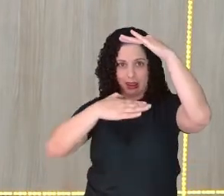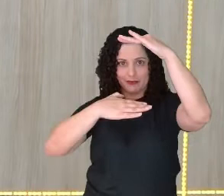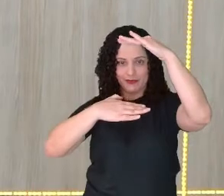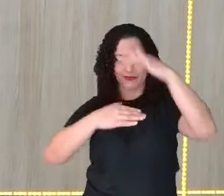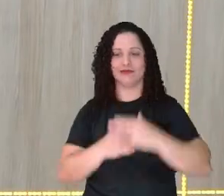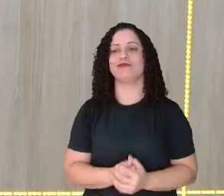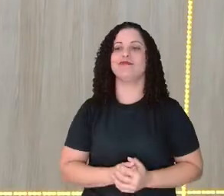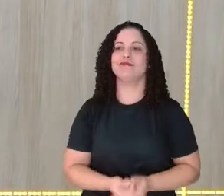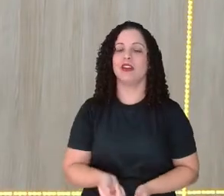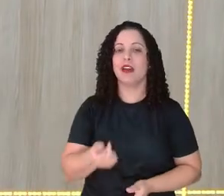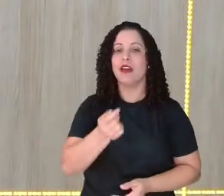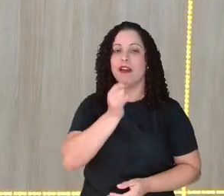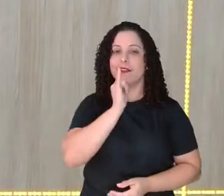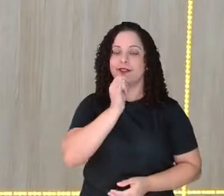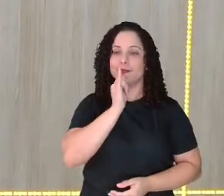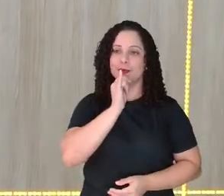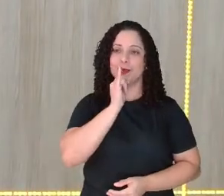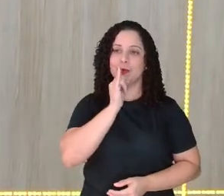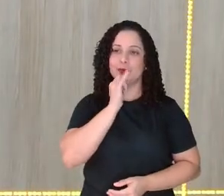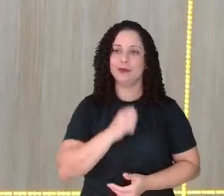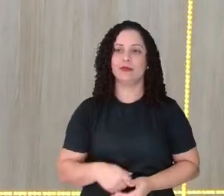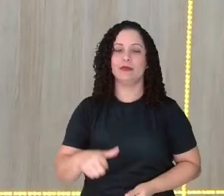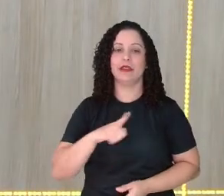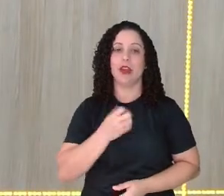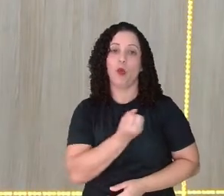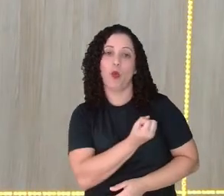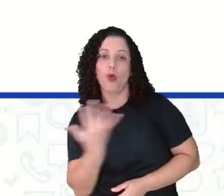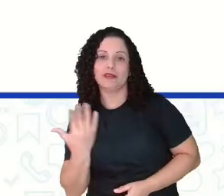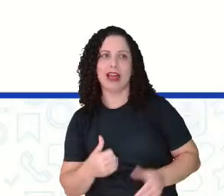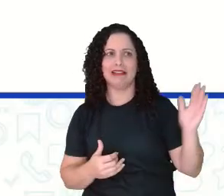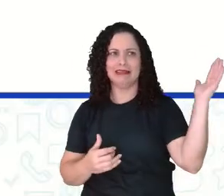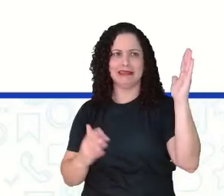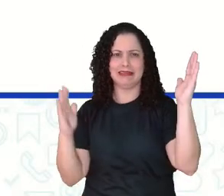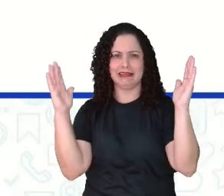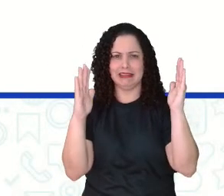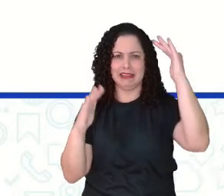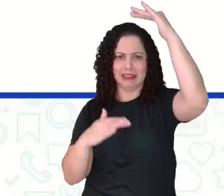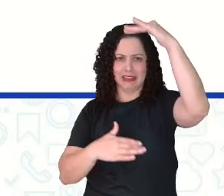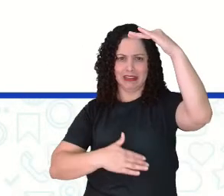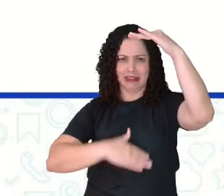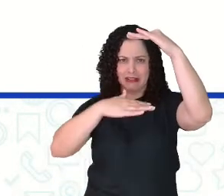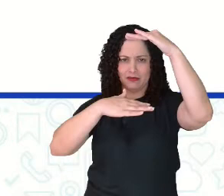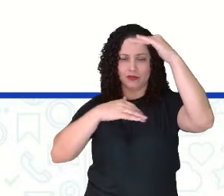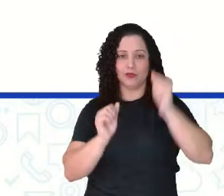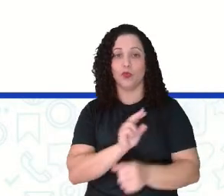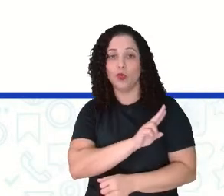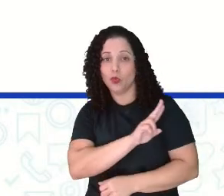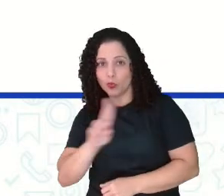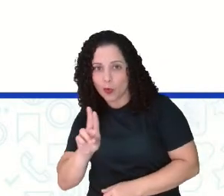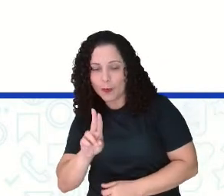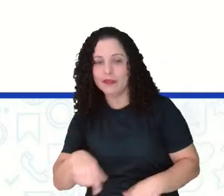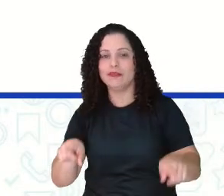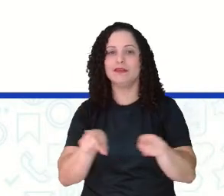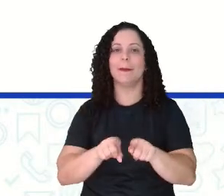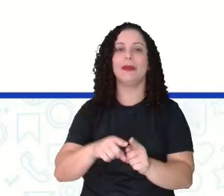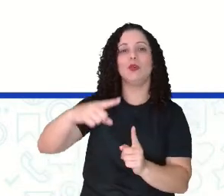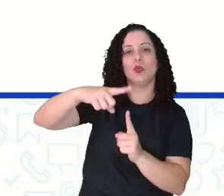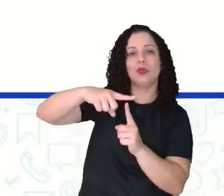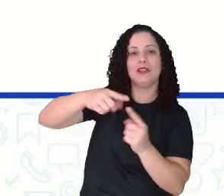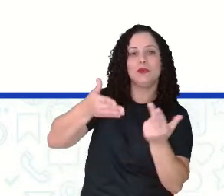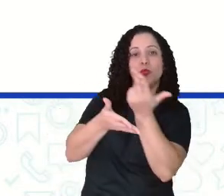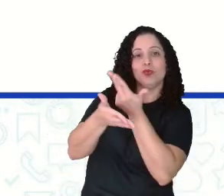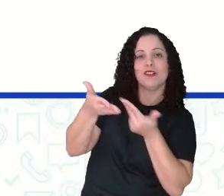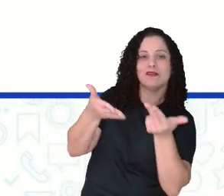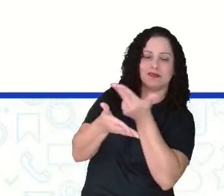observa. Eu tenho número de lados, o nome e a sua representação geométrica, tá?